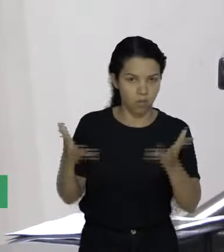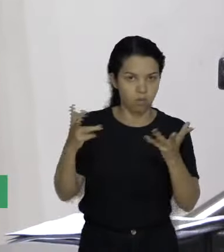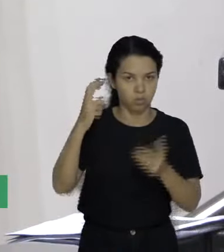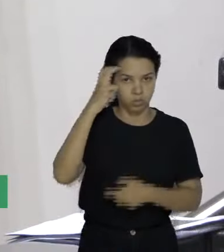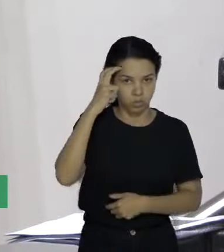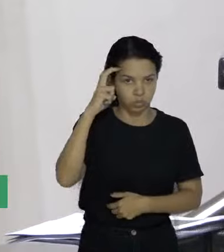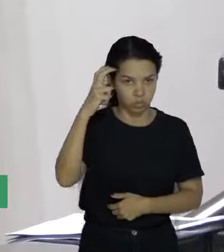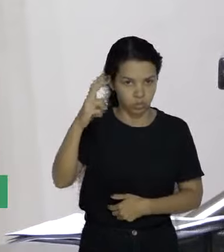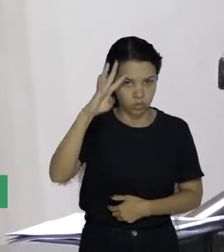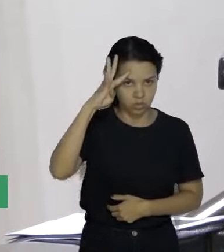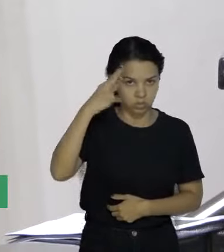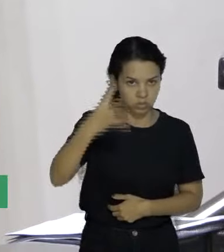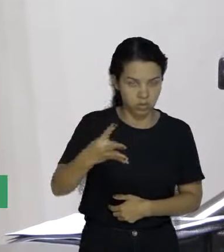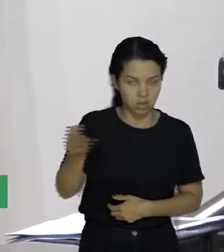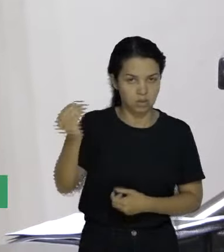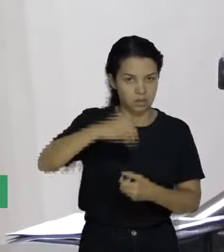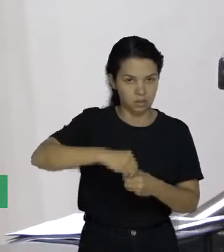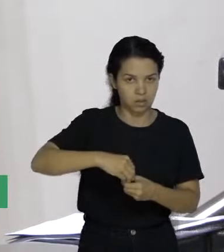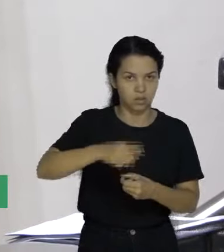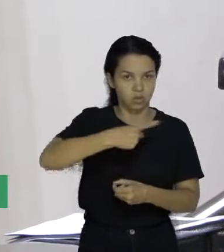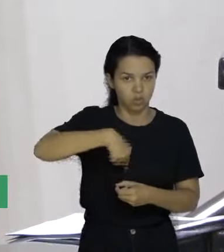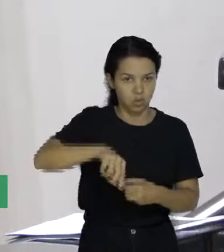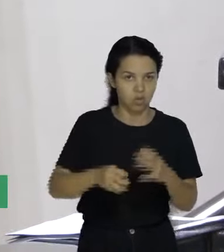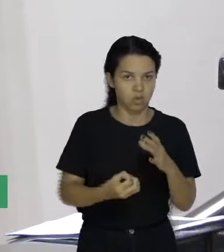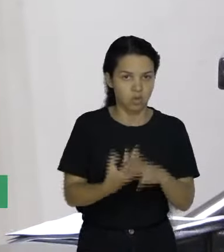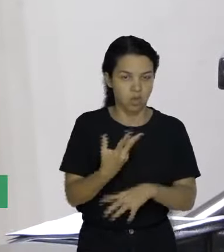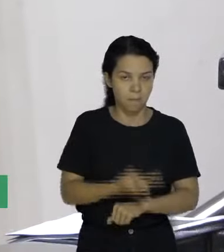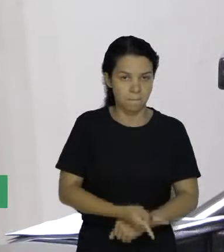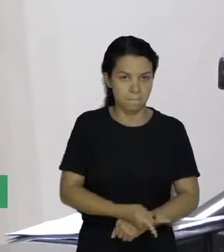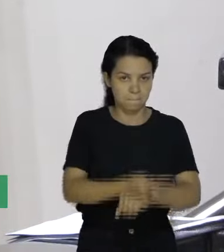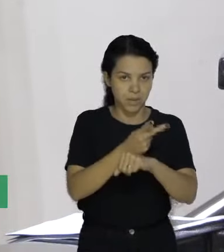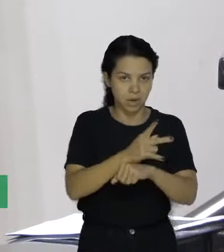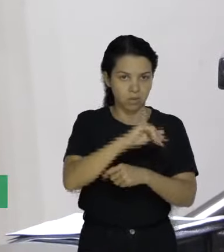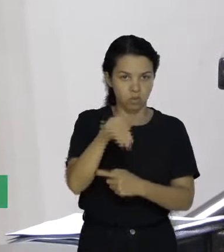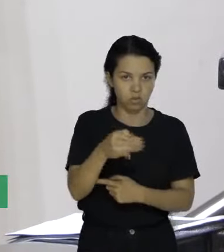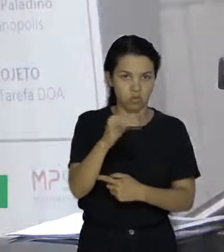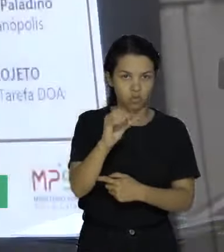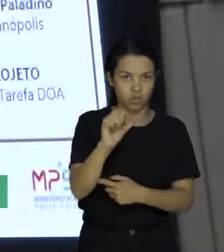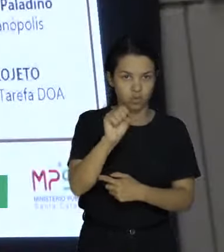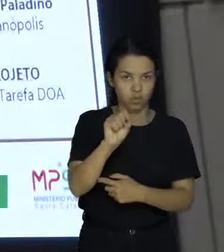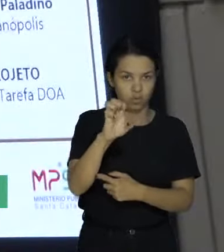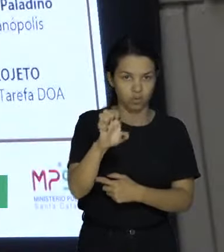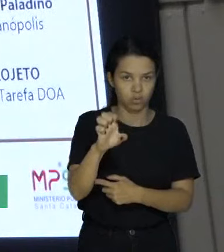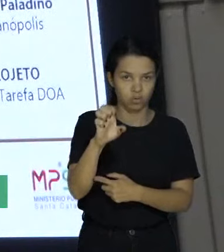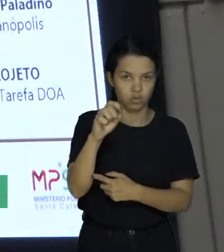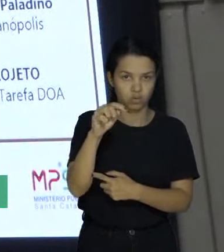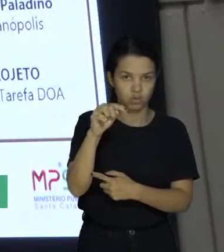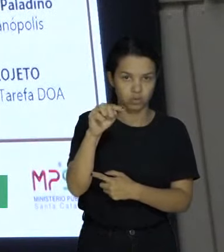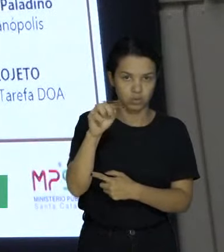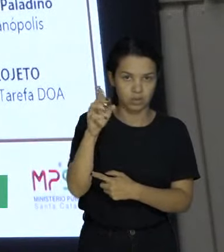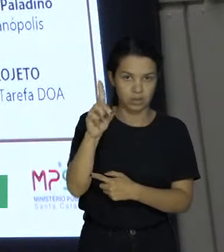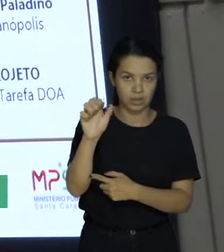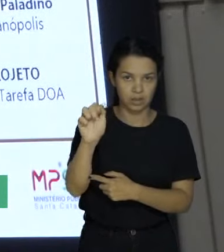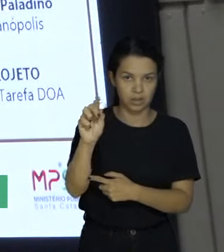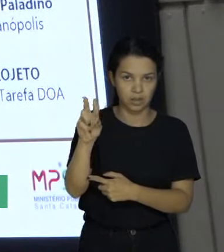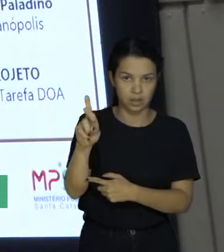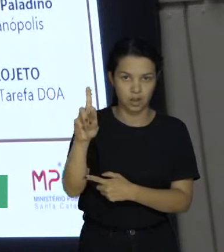instituição Nós criamos o prêmio José Daura de excelência e resolutividade o que que é isso aqui